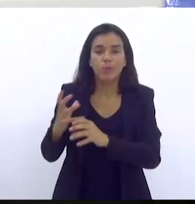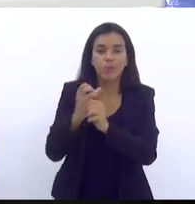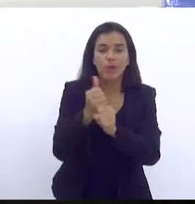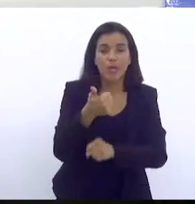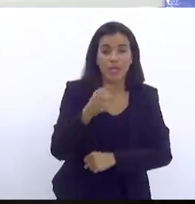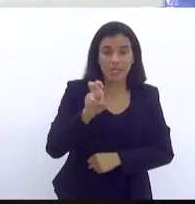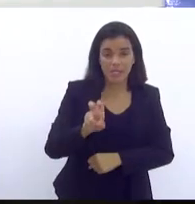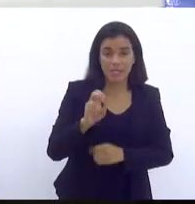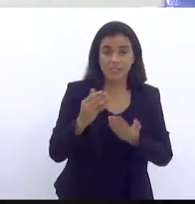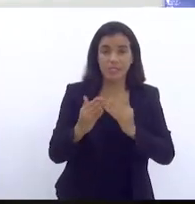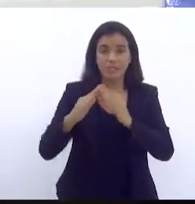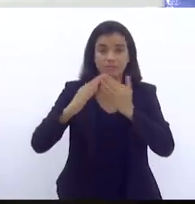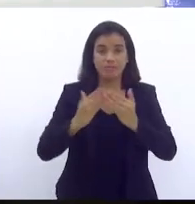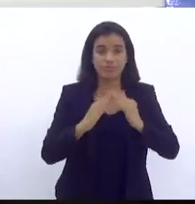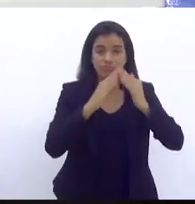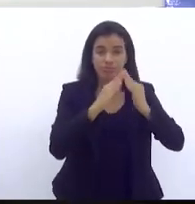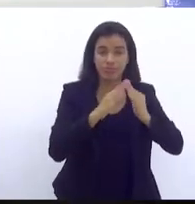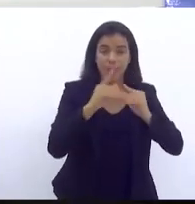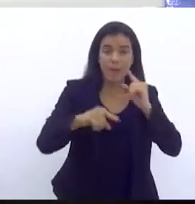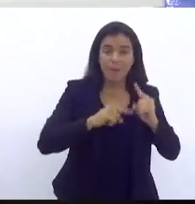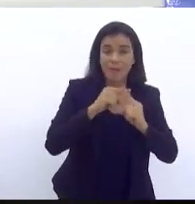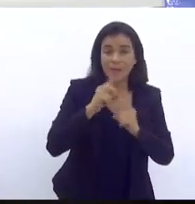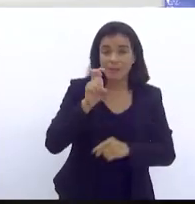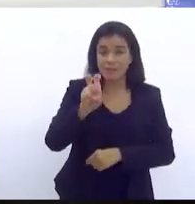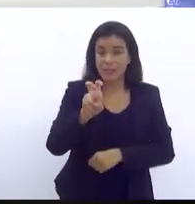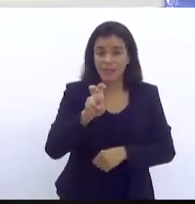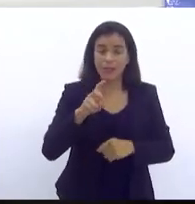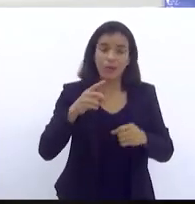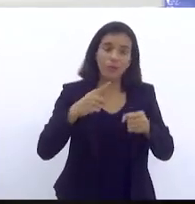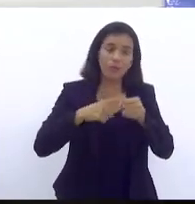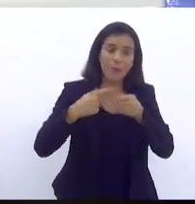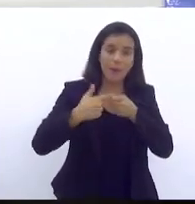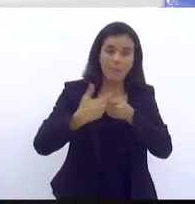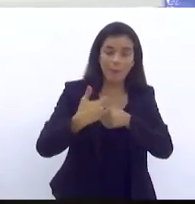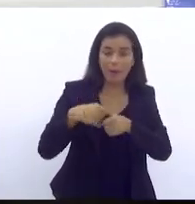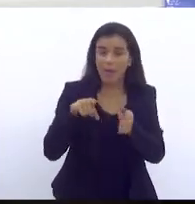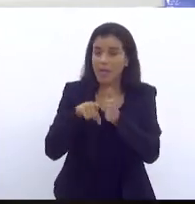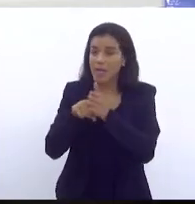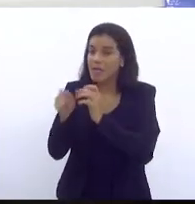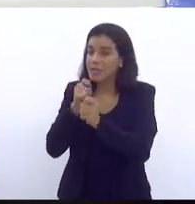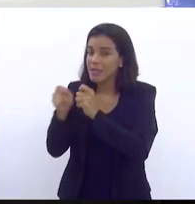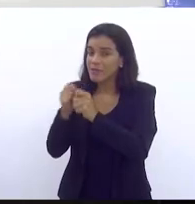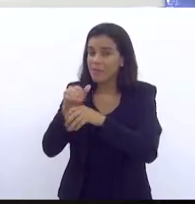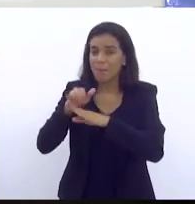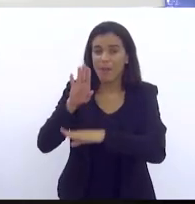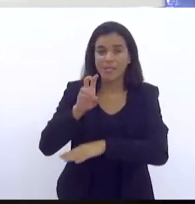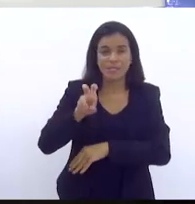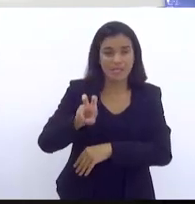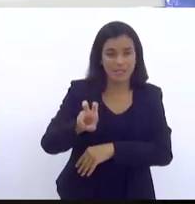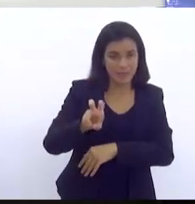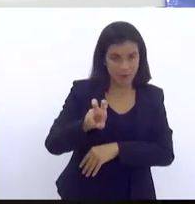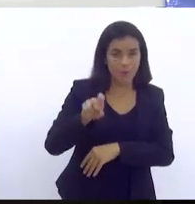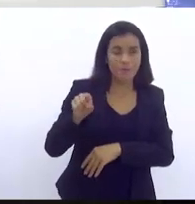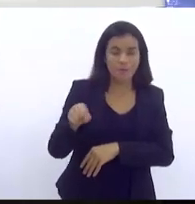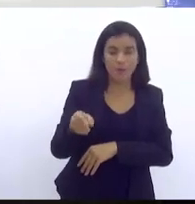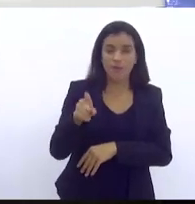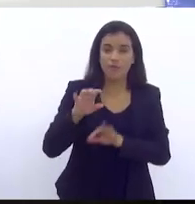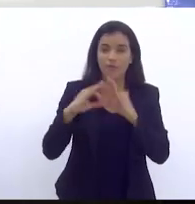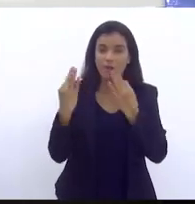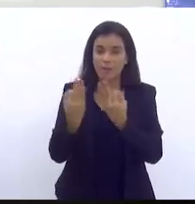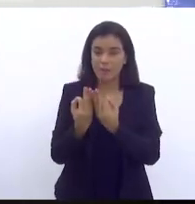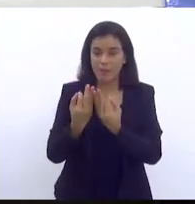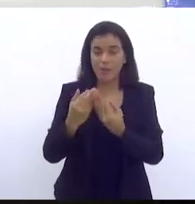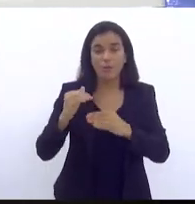Rio em cinco municípios entrevistando quase 1200 famílias refletindo a experiência de mais de